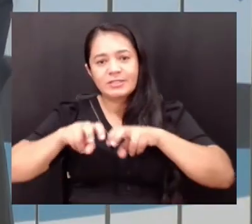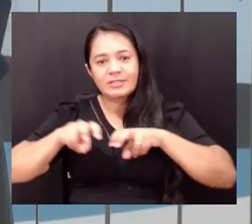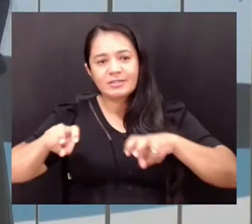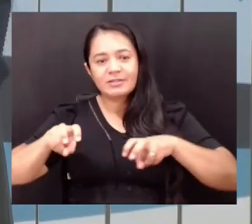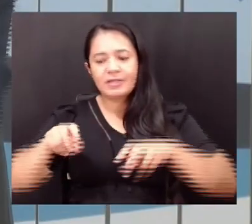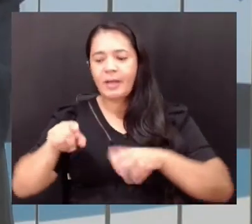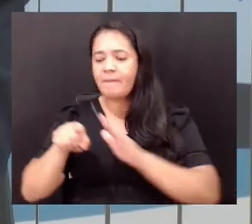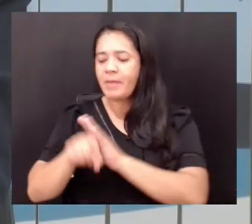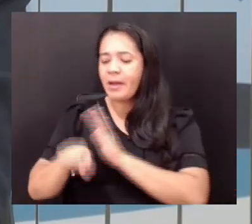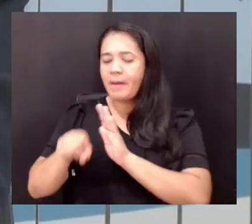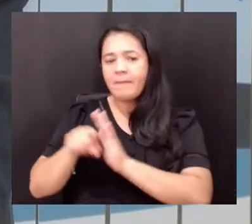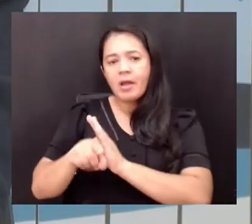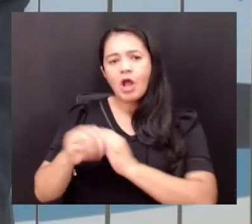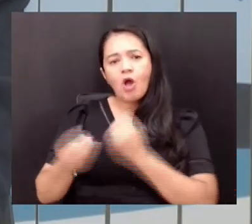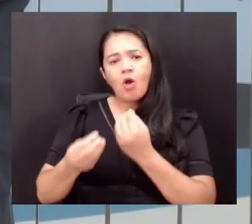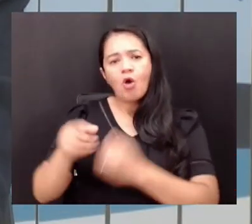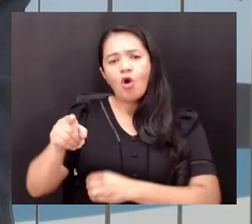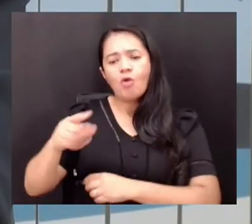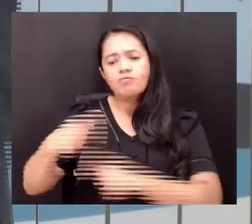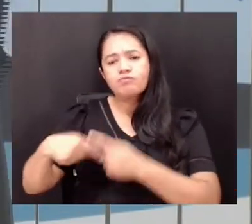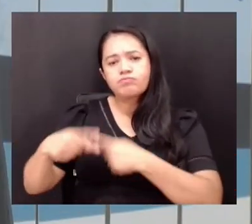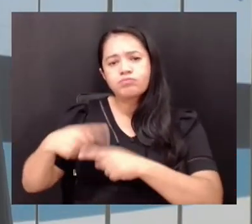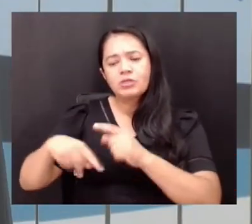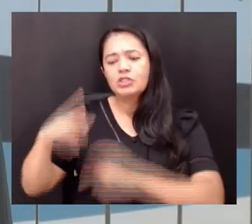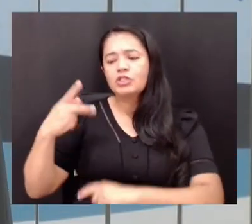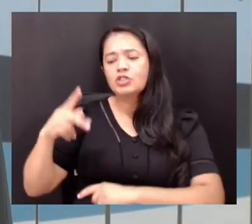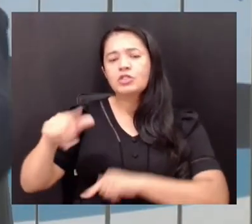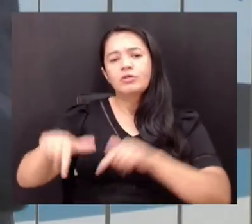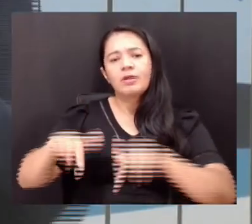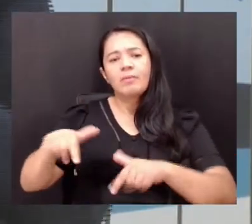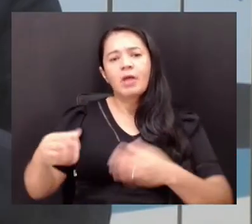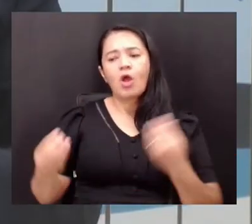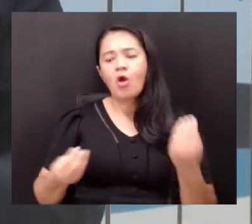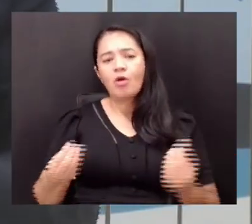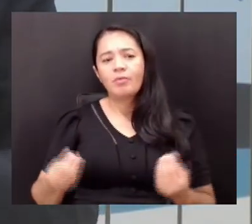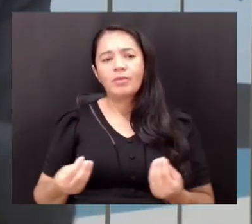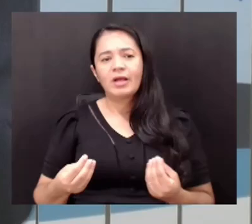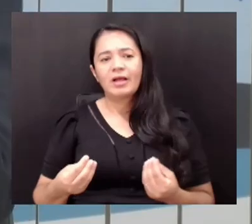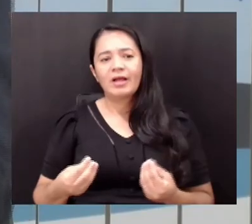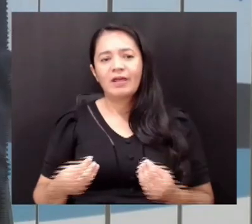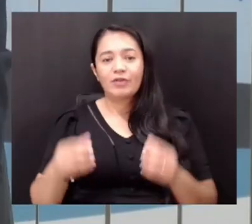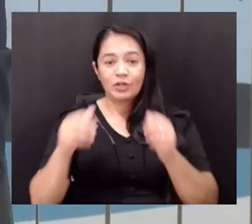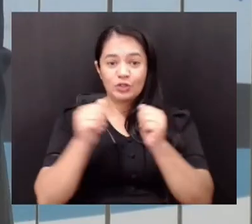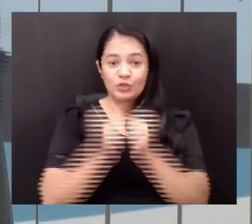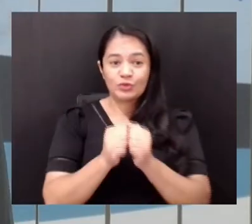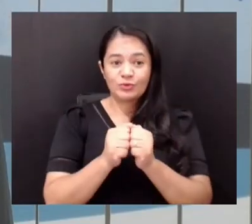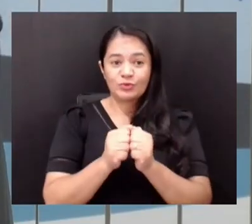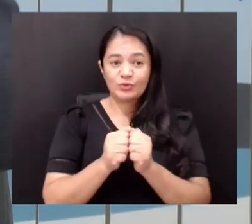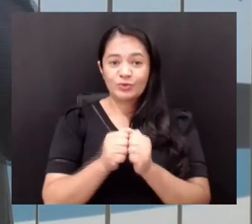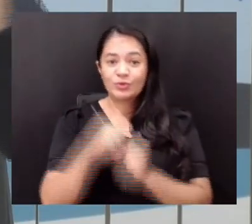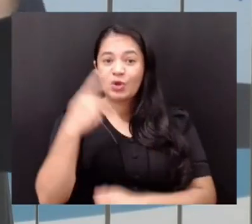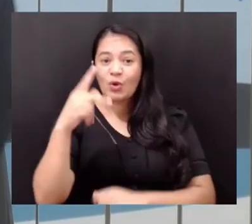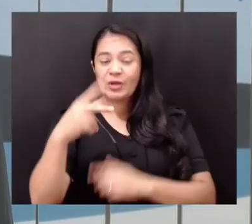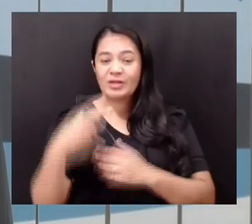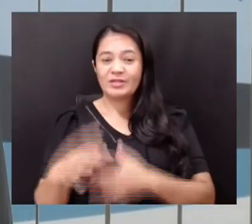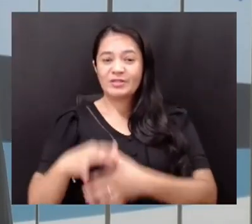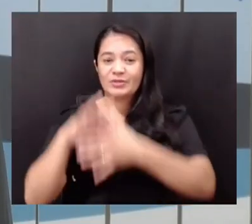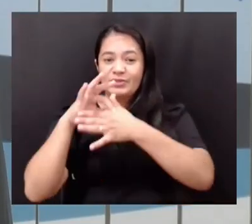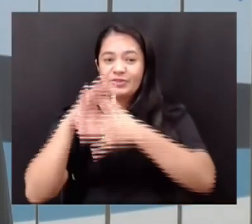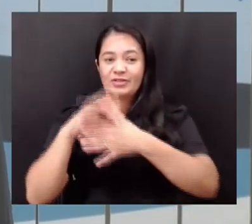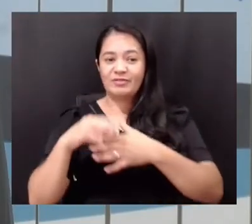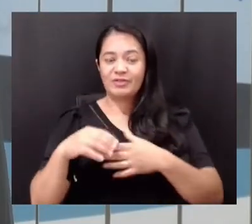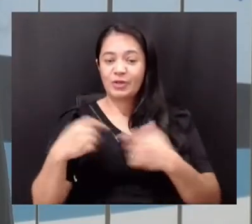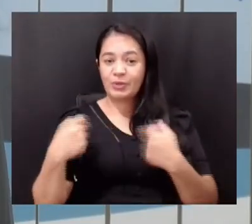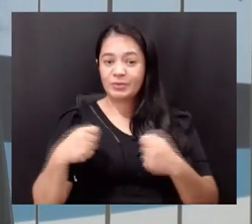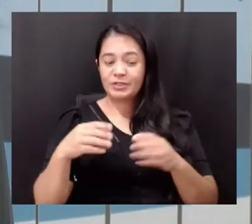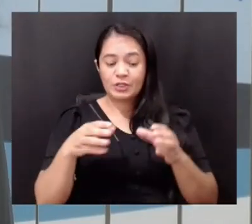como é que está o desenvolvimento de trabalho de vocês? Não vou colocar você junto com a sua chefe ou com o seu chefe. Vou ter que fazer grupos ou